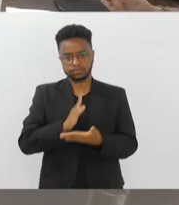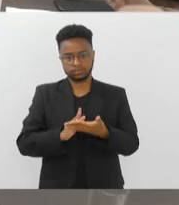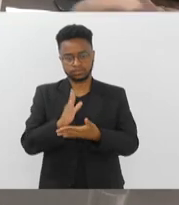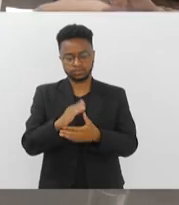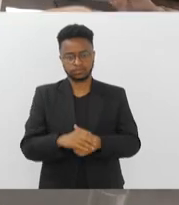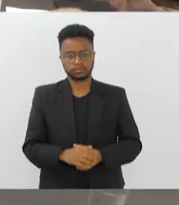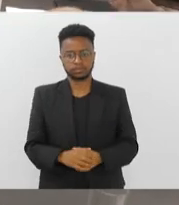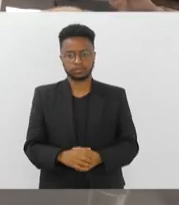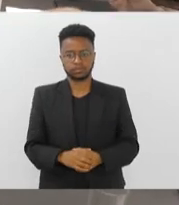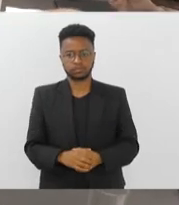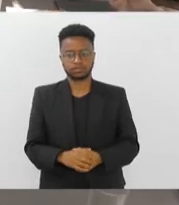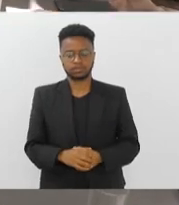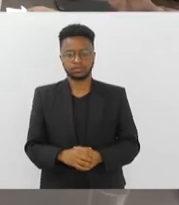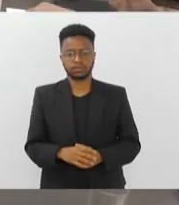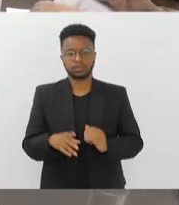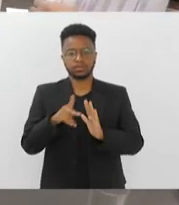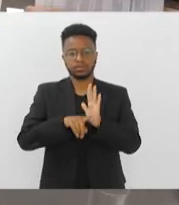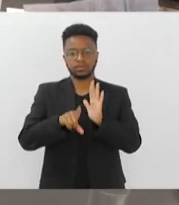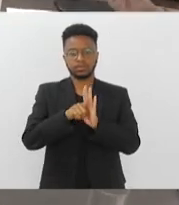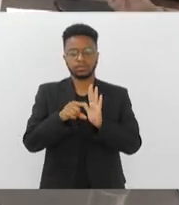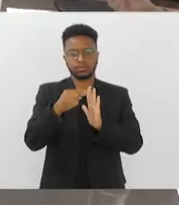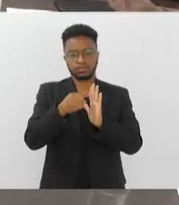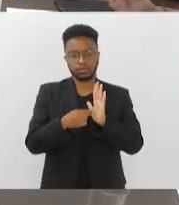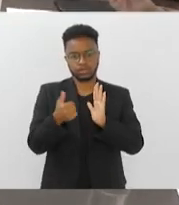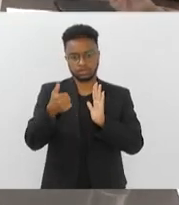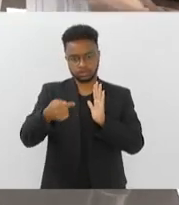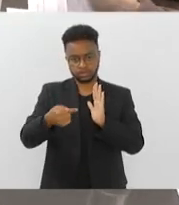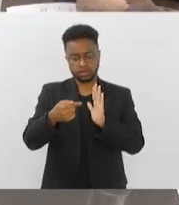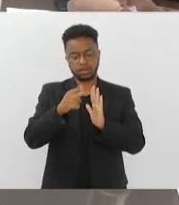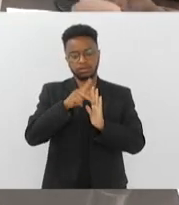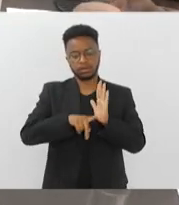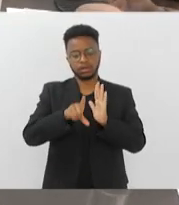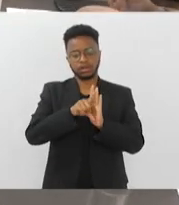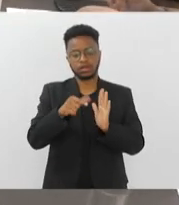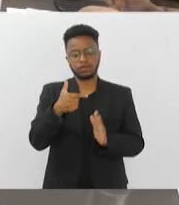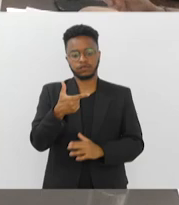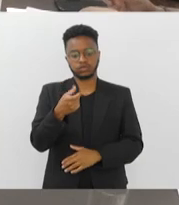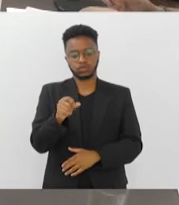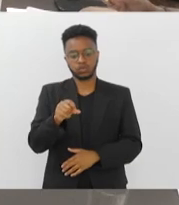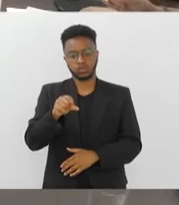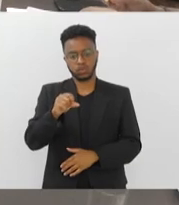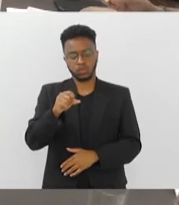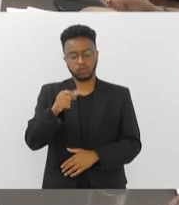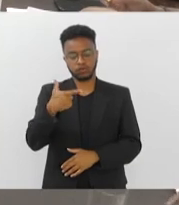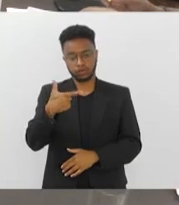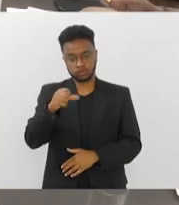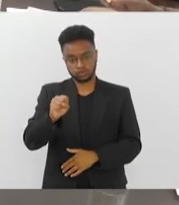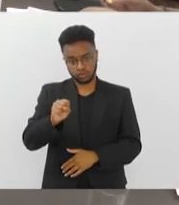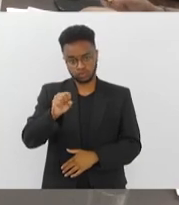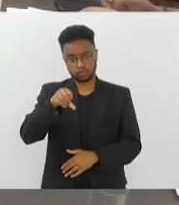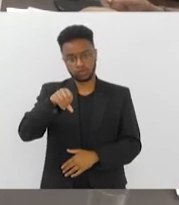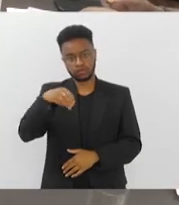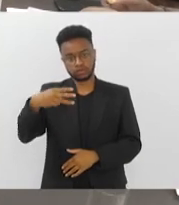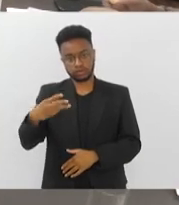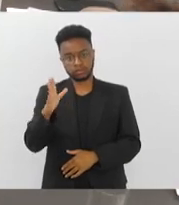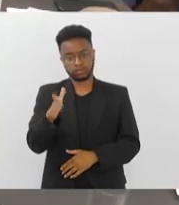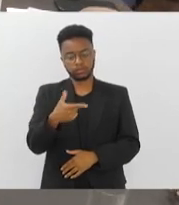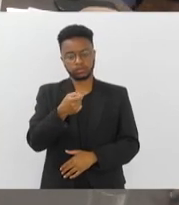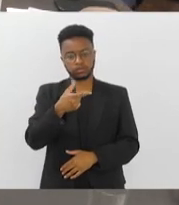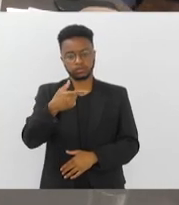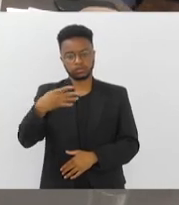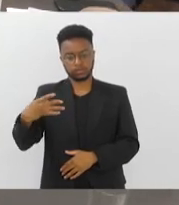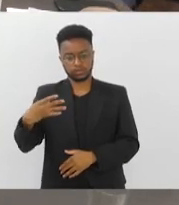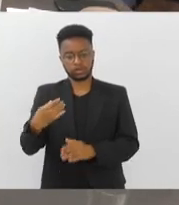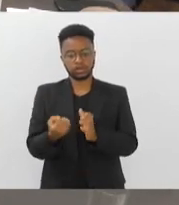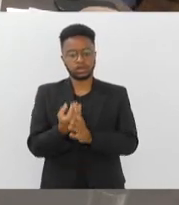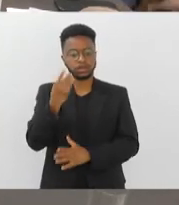aprovado. Projeto 17 da pauta, projeto de lei 2893 de 24, de autoria do deputado Átila Nunes, que declara como patrimônio